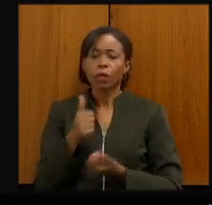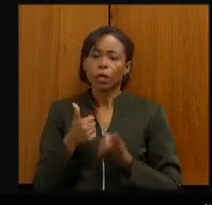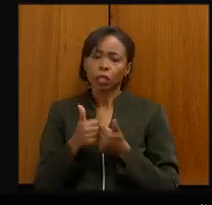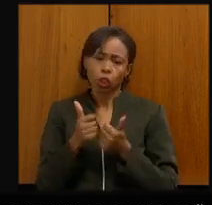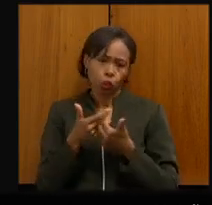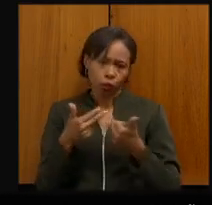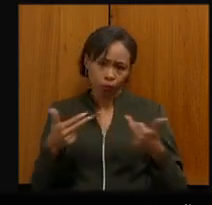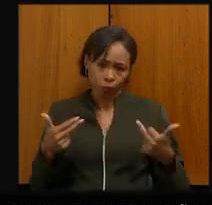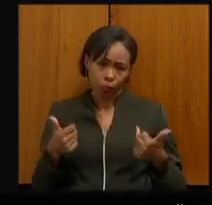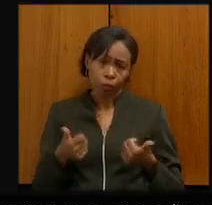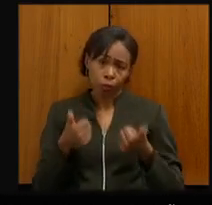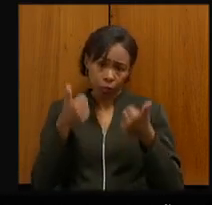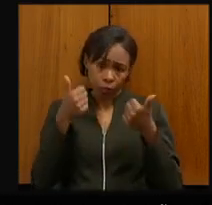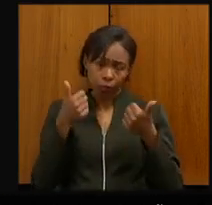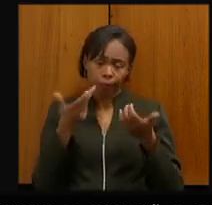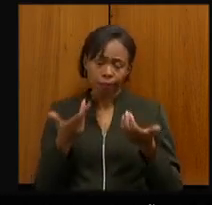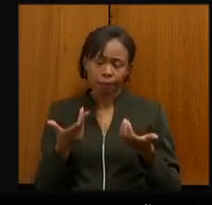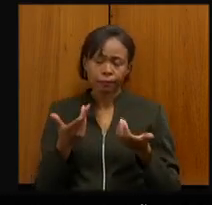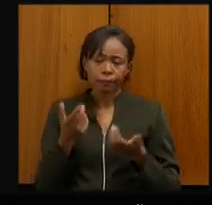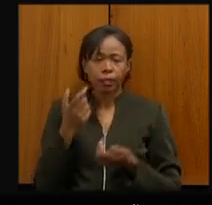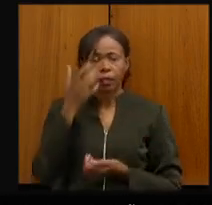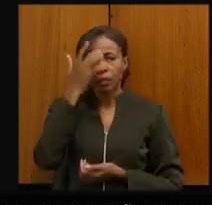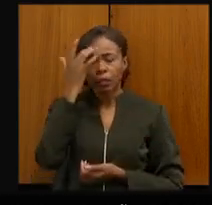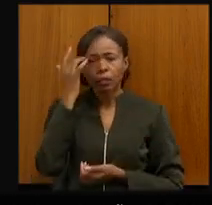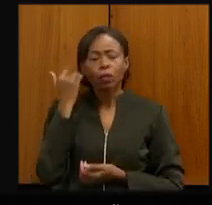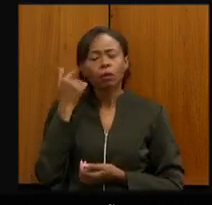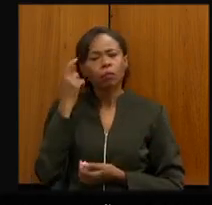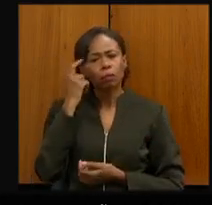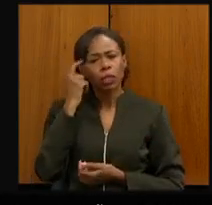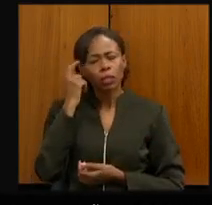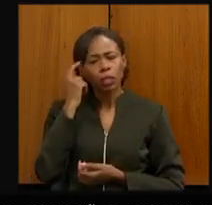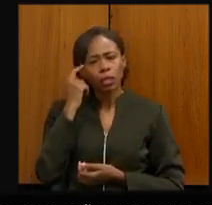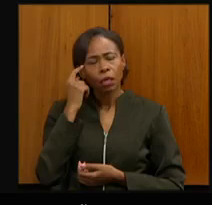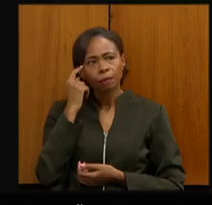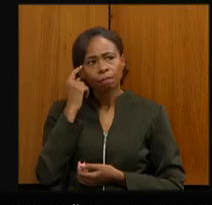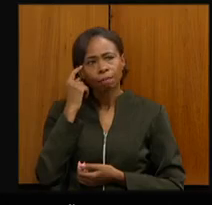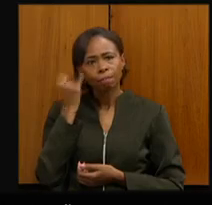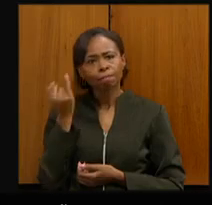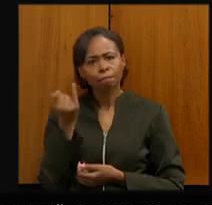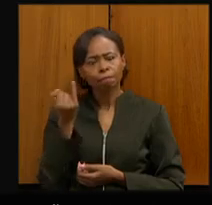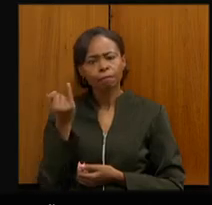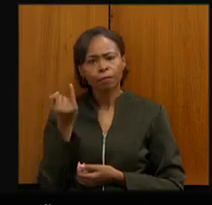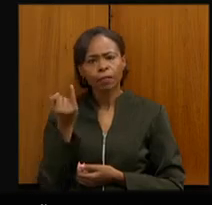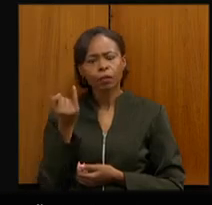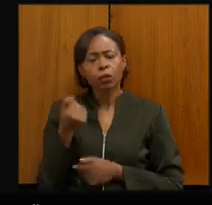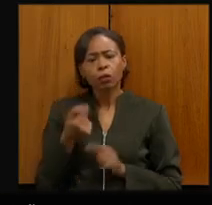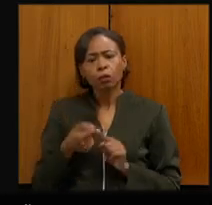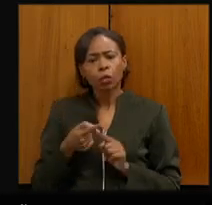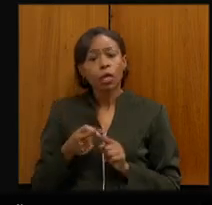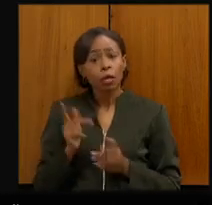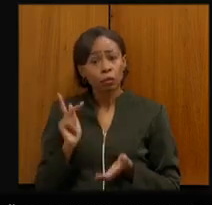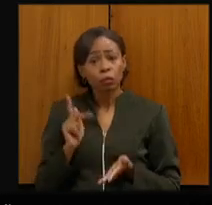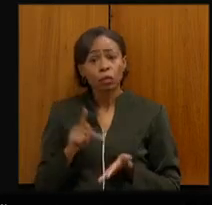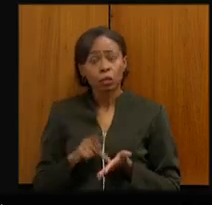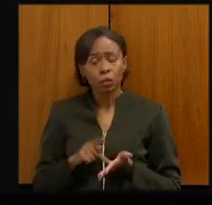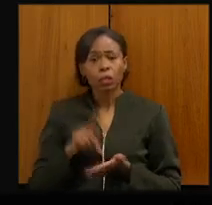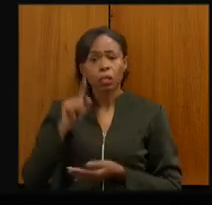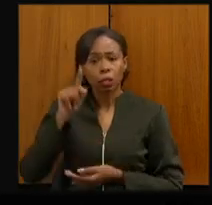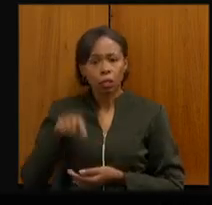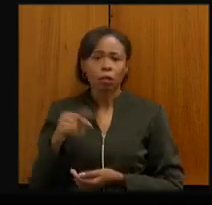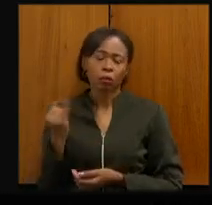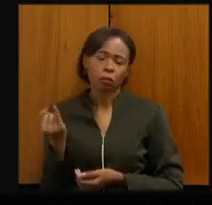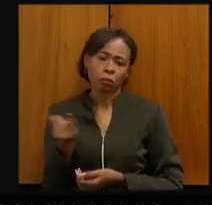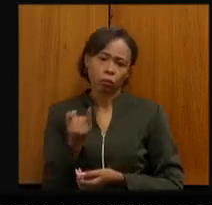então então então interessante pensar né dentro da provocação que foi feita que realmente é importante né